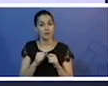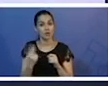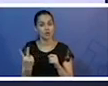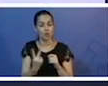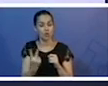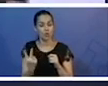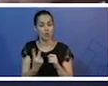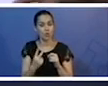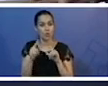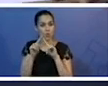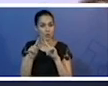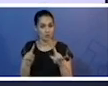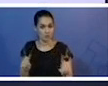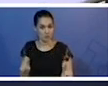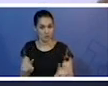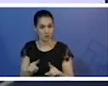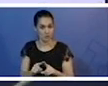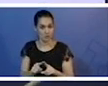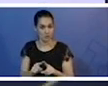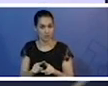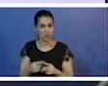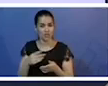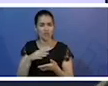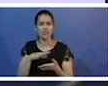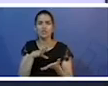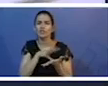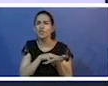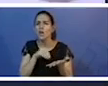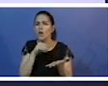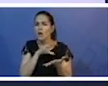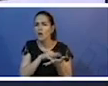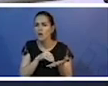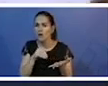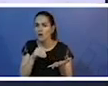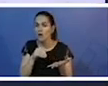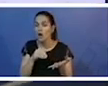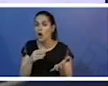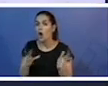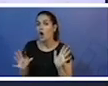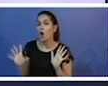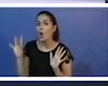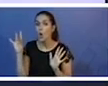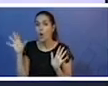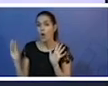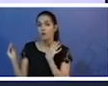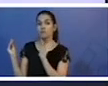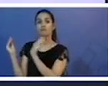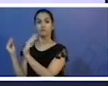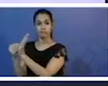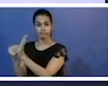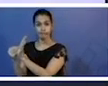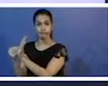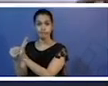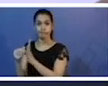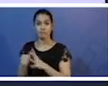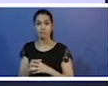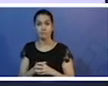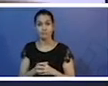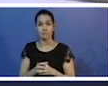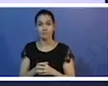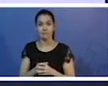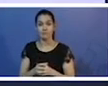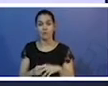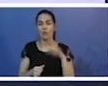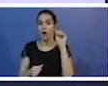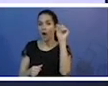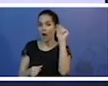triângulo bonitinho, tirei um xerox dele e colei ali em cima, ó. Tá aqui o